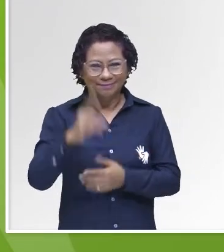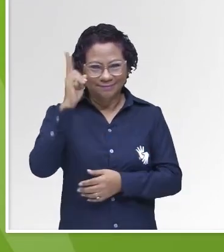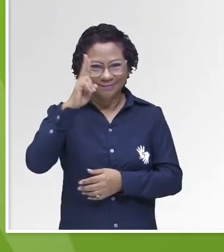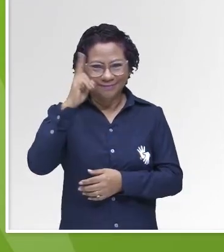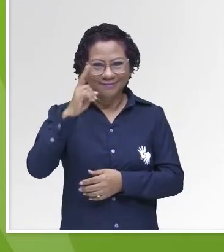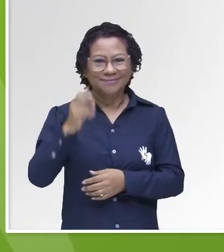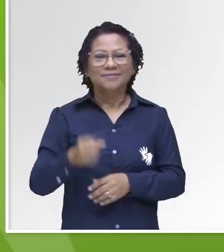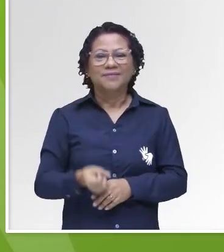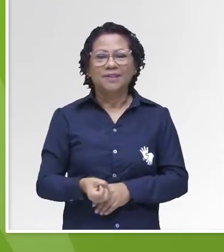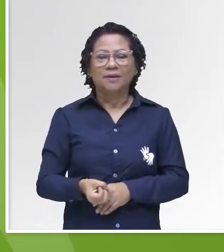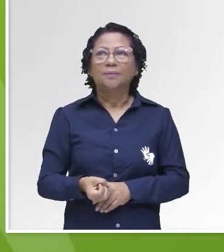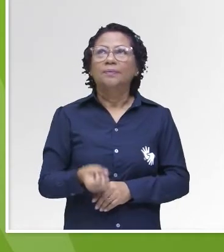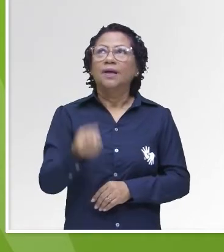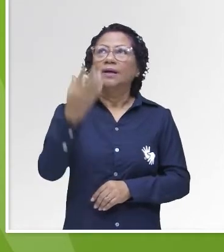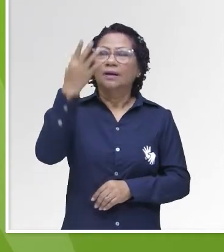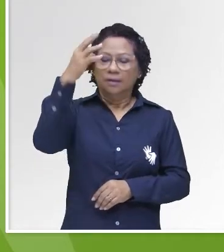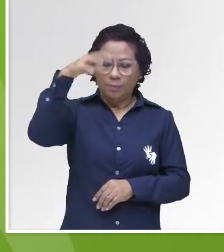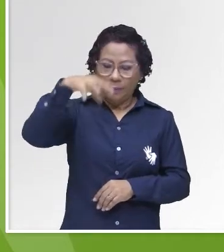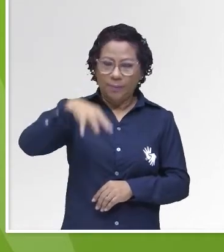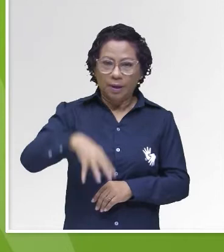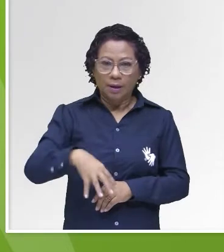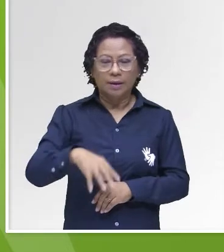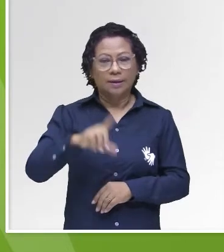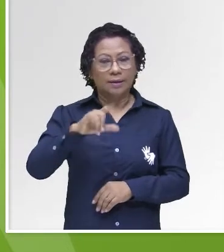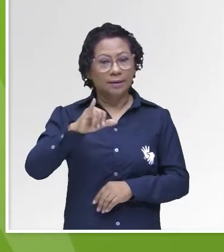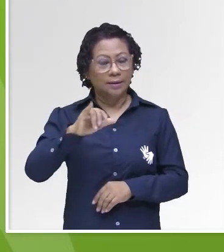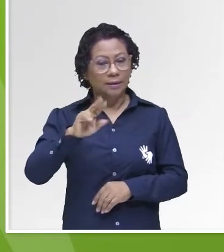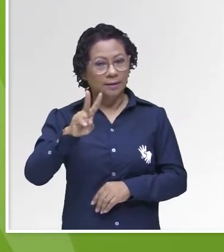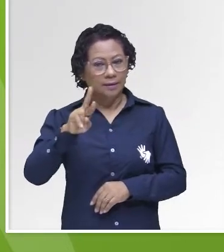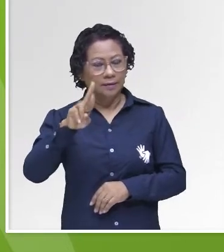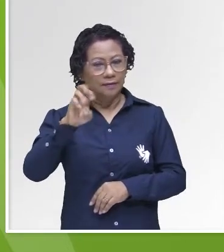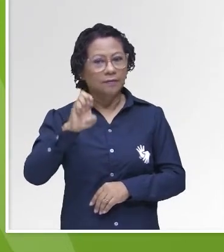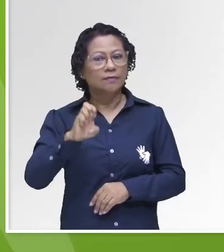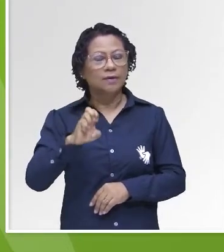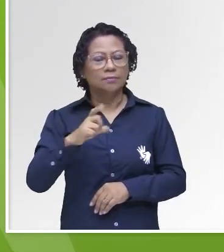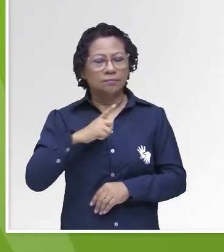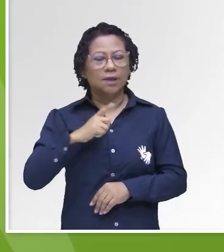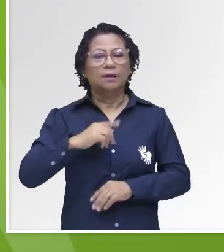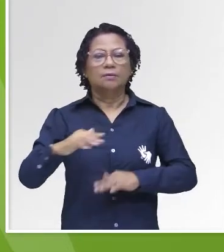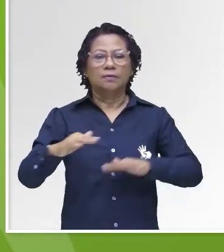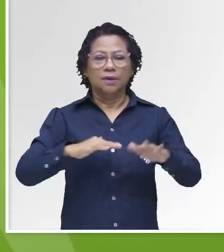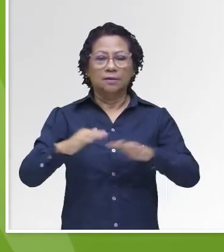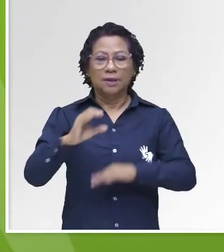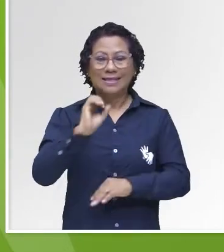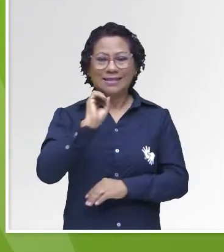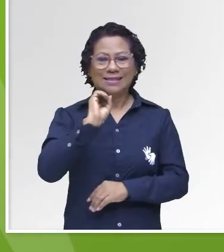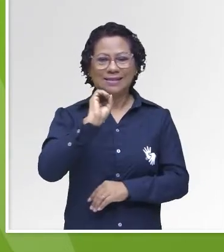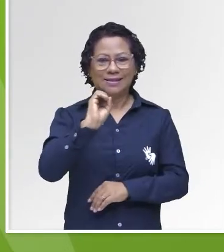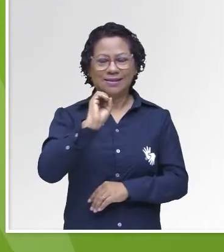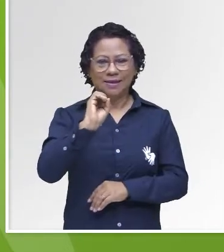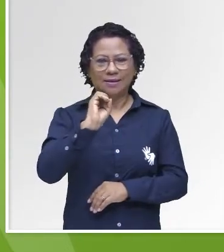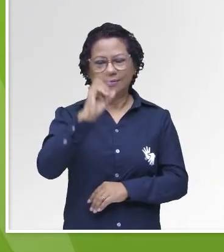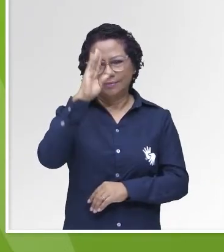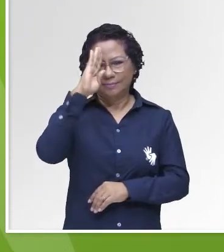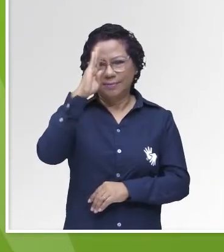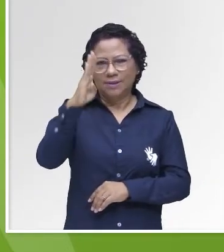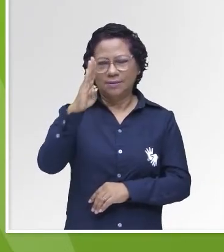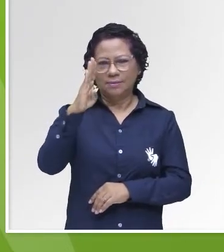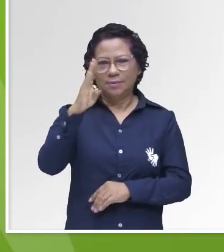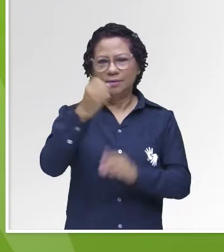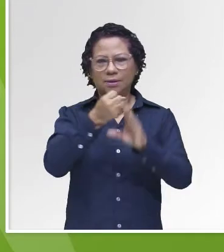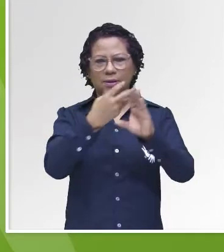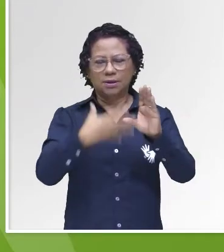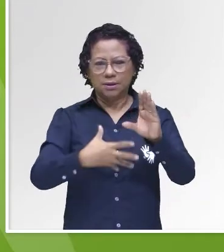certo? Você viu que na queda livre, a velocidade inicial é igual a zero. Essa é a principal característica da queda